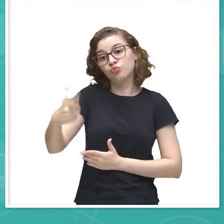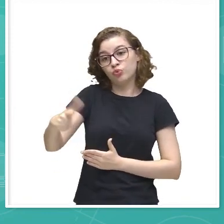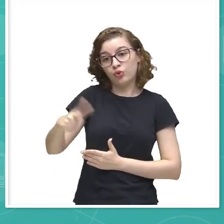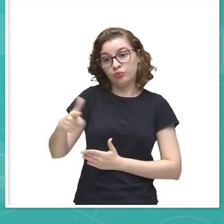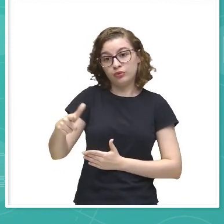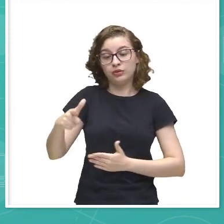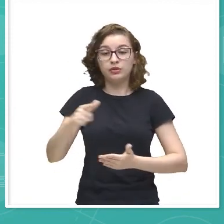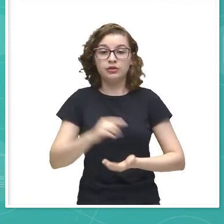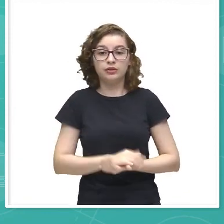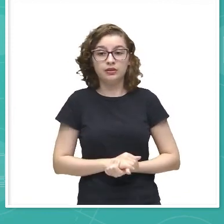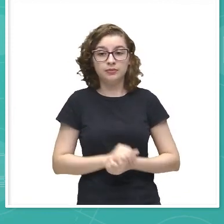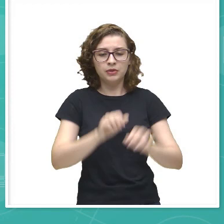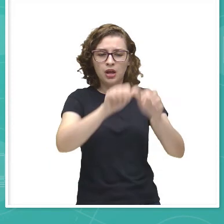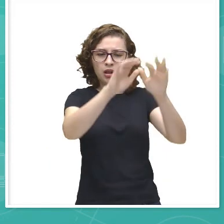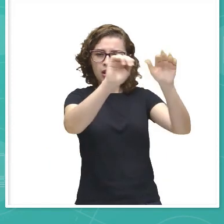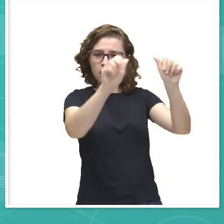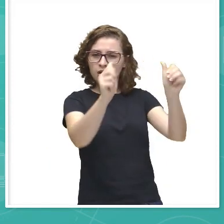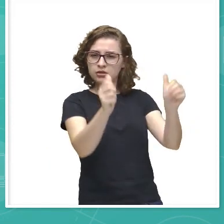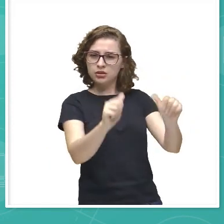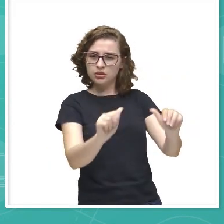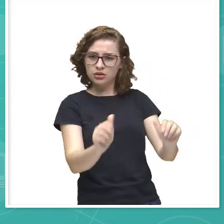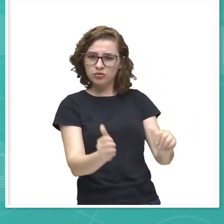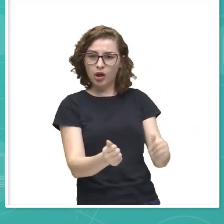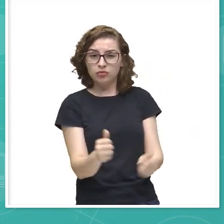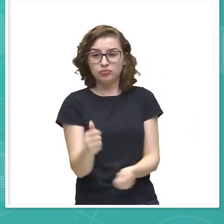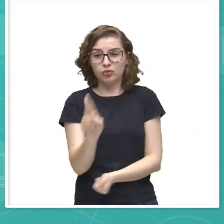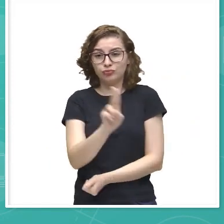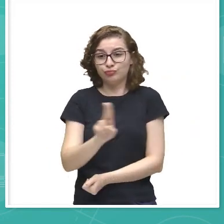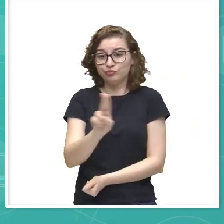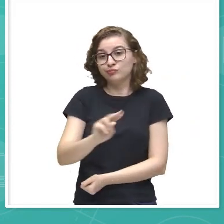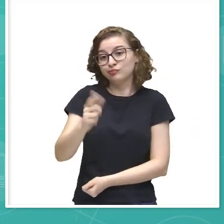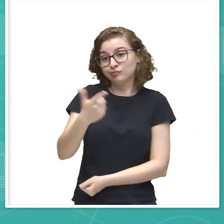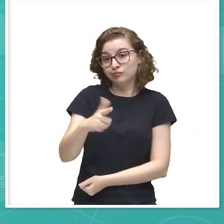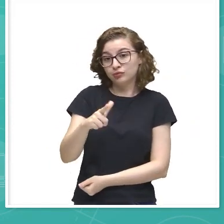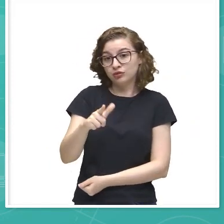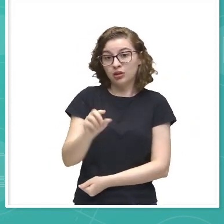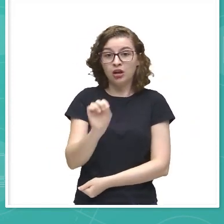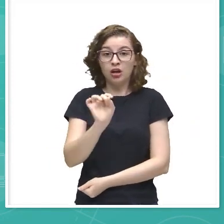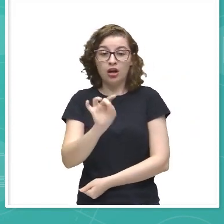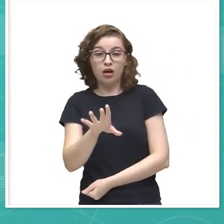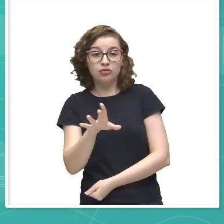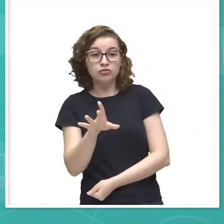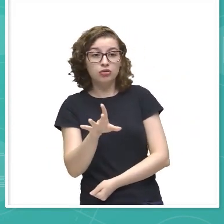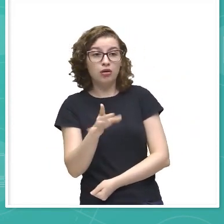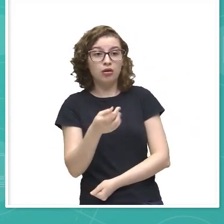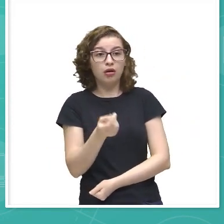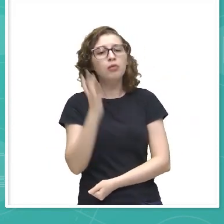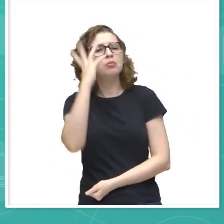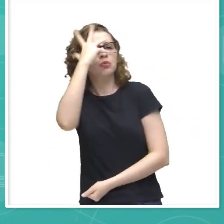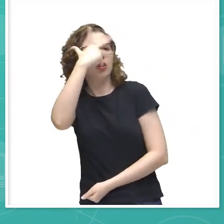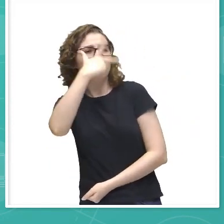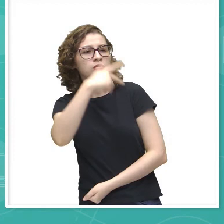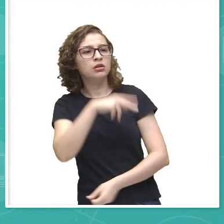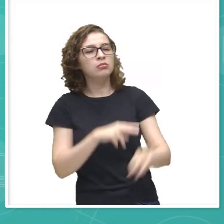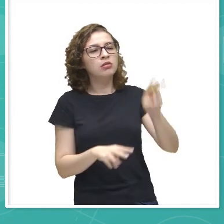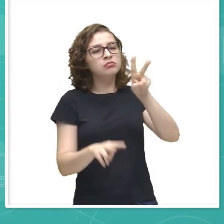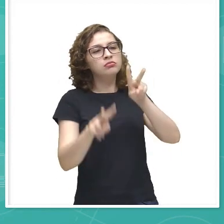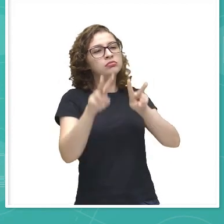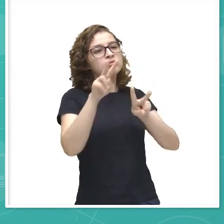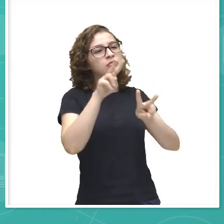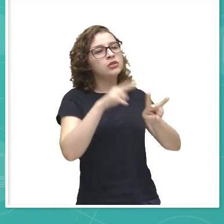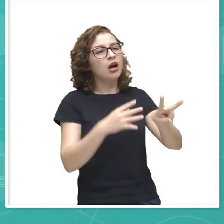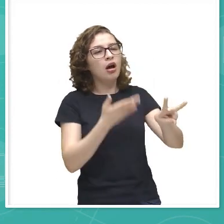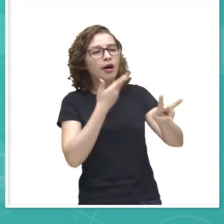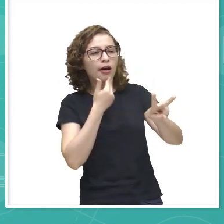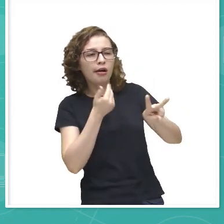escultura que a gente está vendo aí, ela não tem uma utilidade, gente. Ela só tem uma função estética para a gente apreciar,